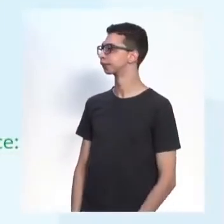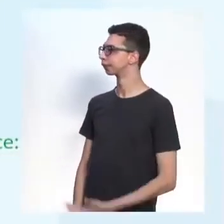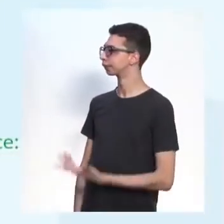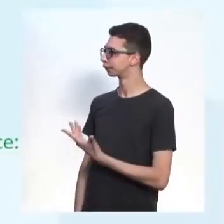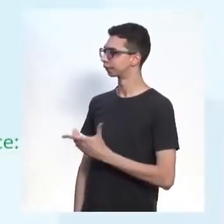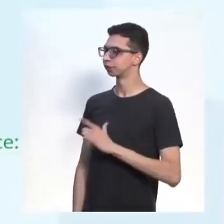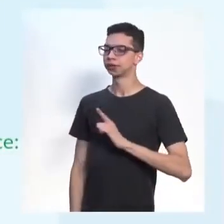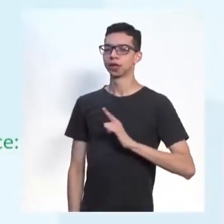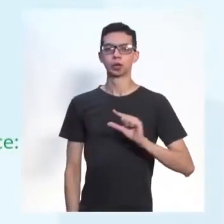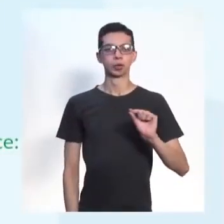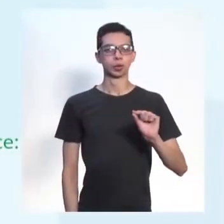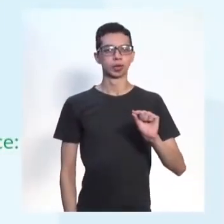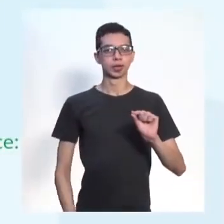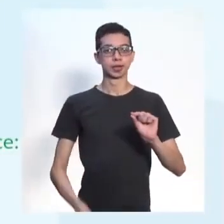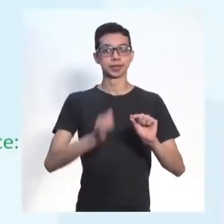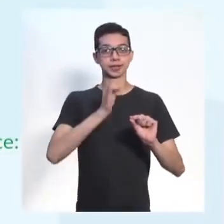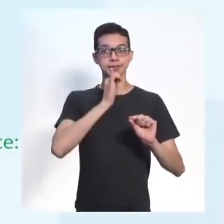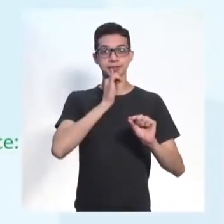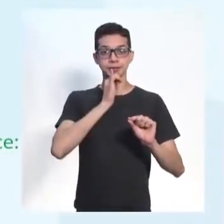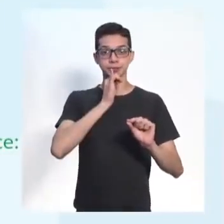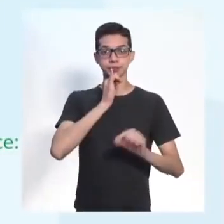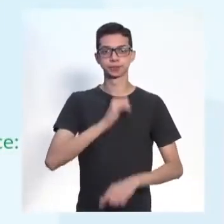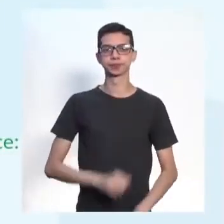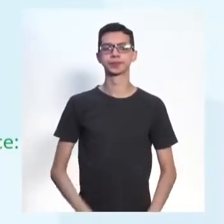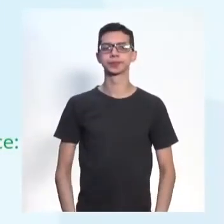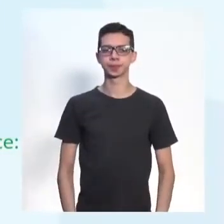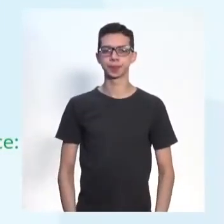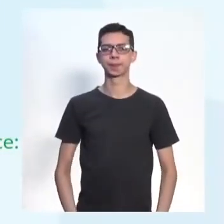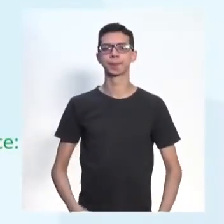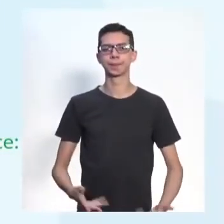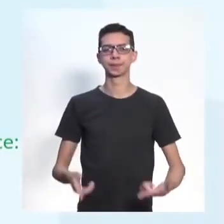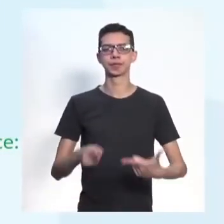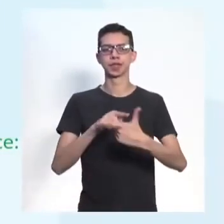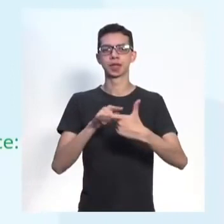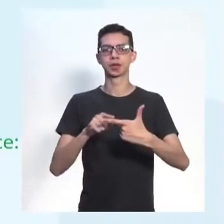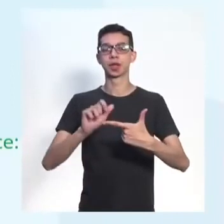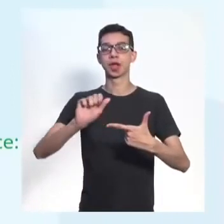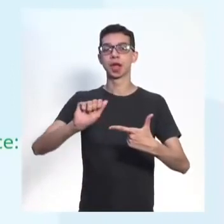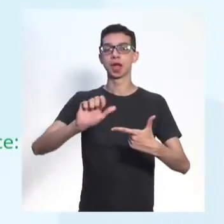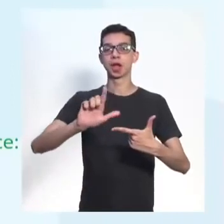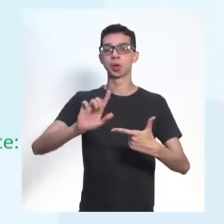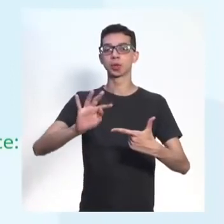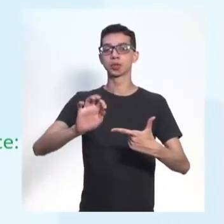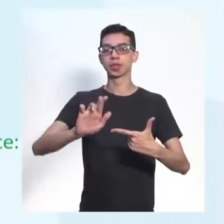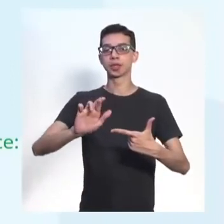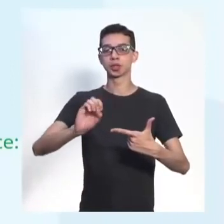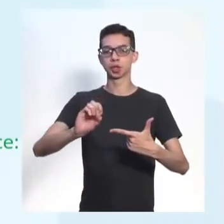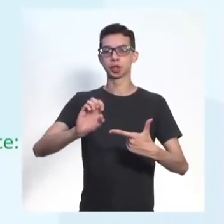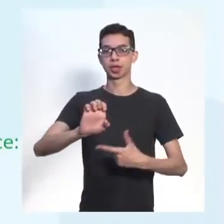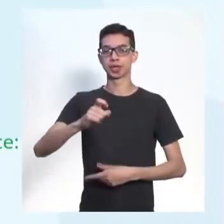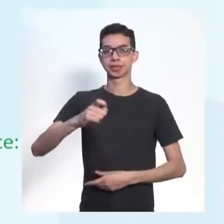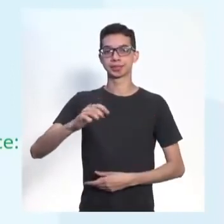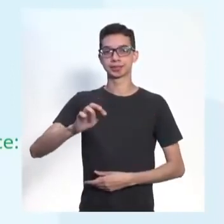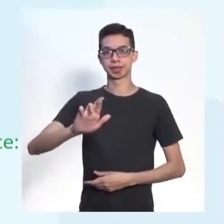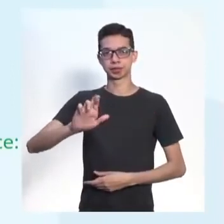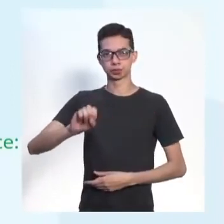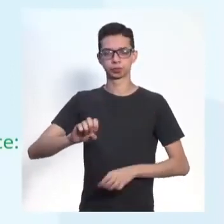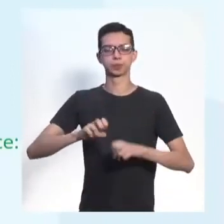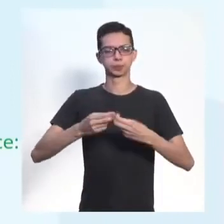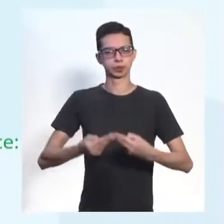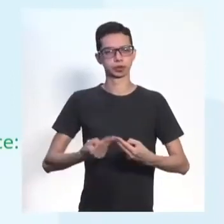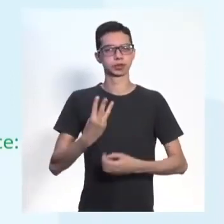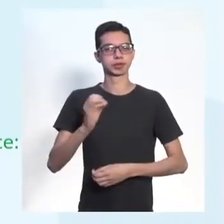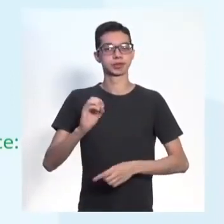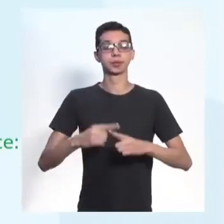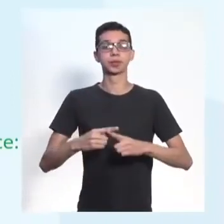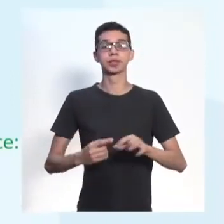seguinte. O ângulo alterno externo, por isso que é o ângulo 30. Então, o Y, ele